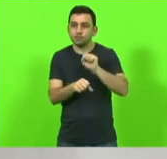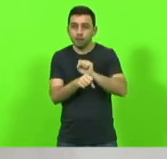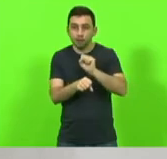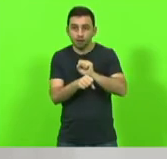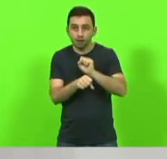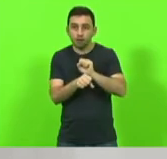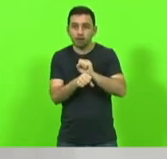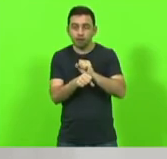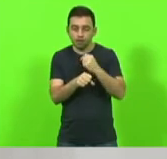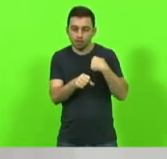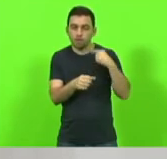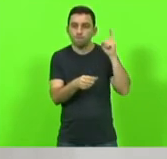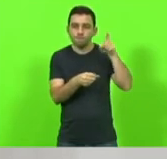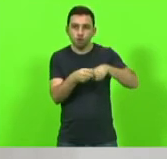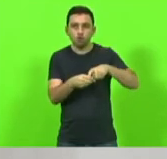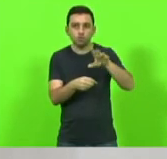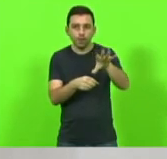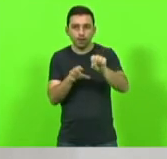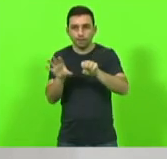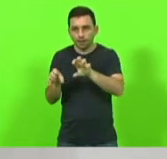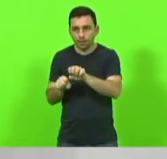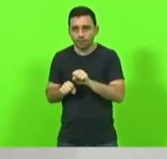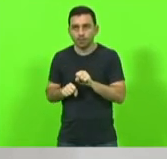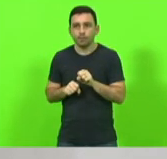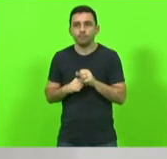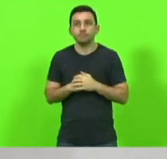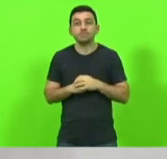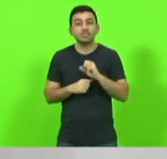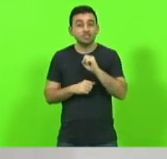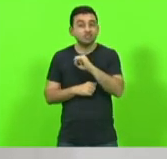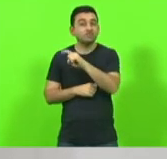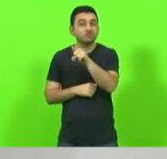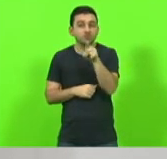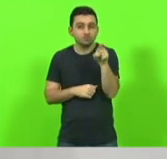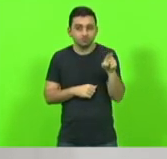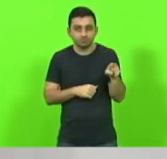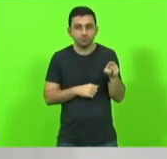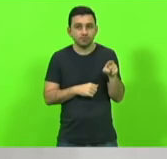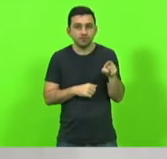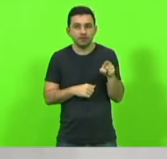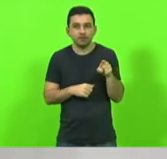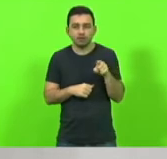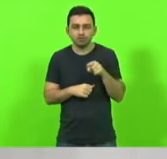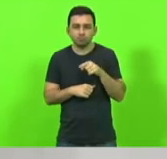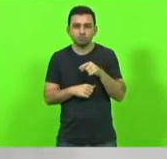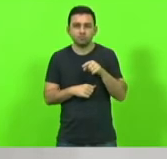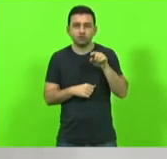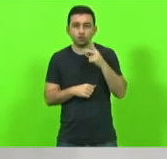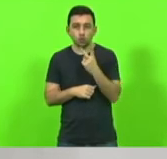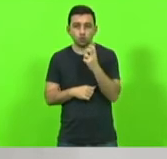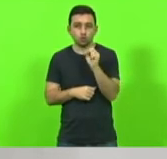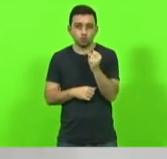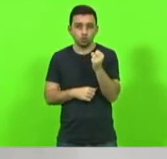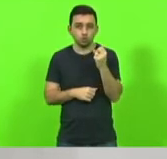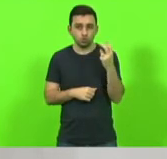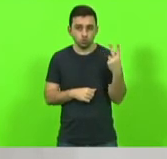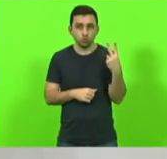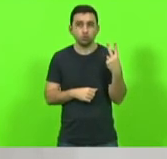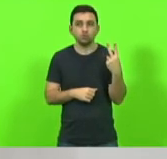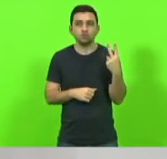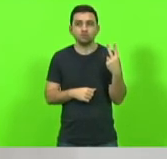que eu vou voltar para lhe buscar. Se vocês pegarem esse trajeto da 282,